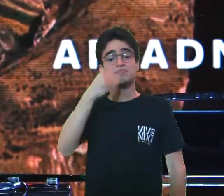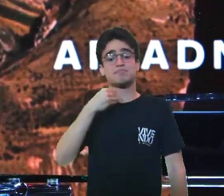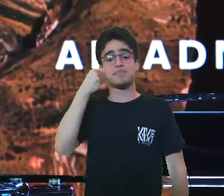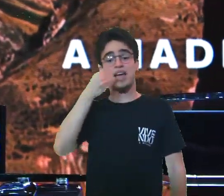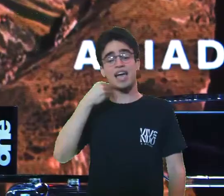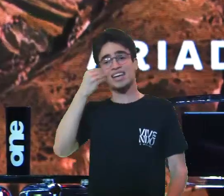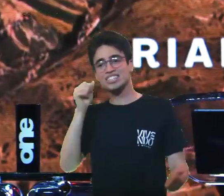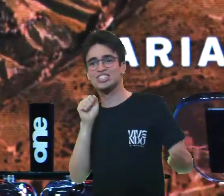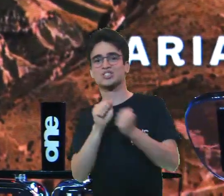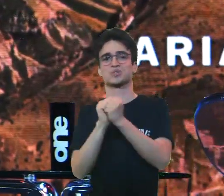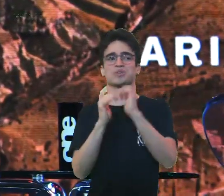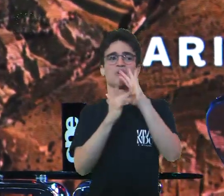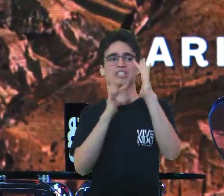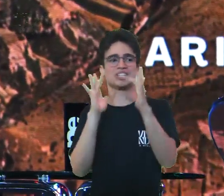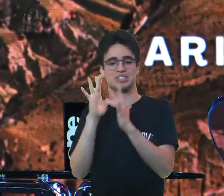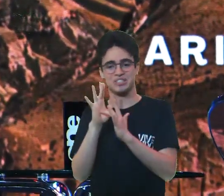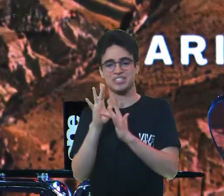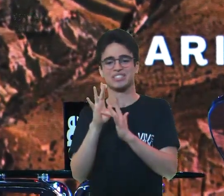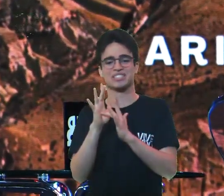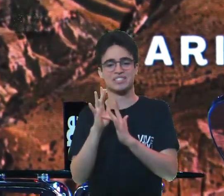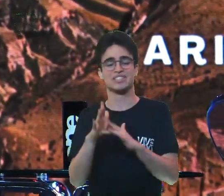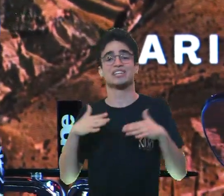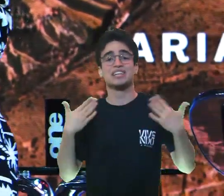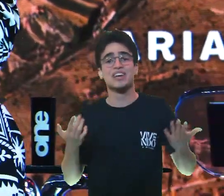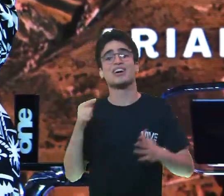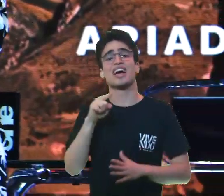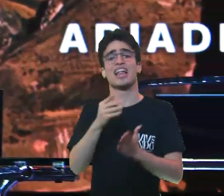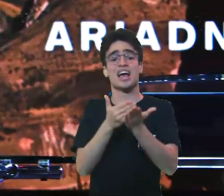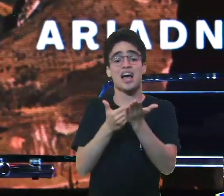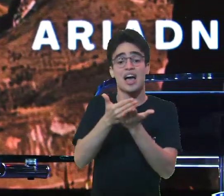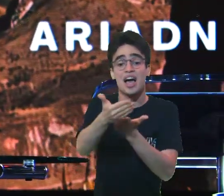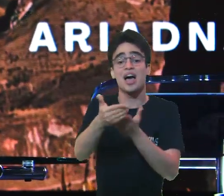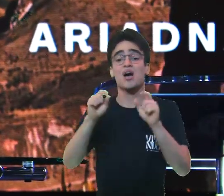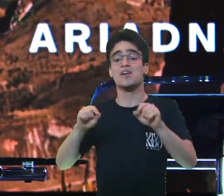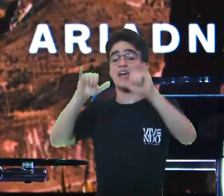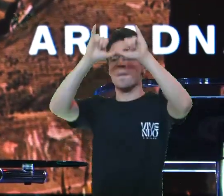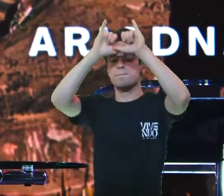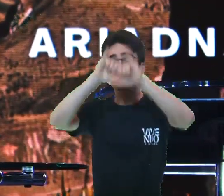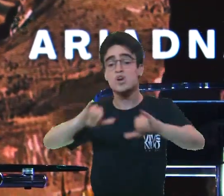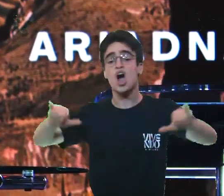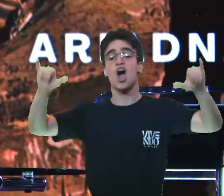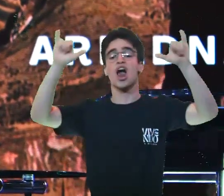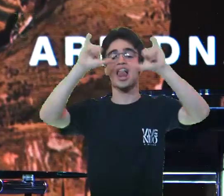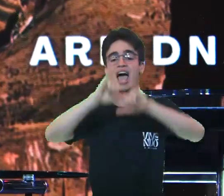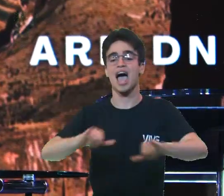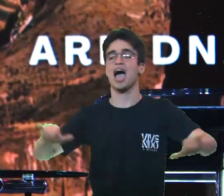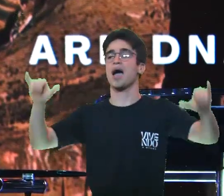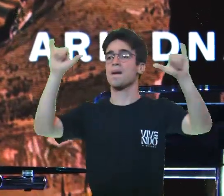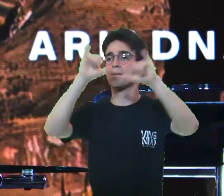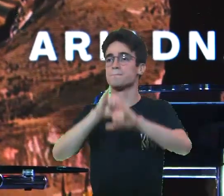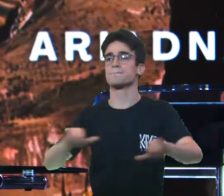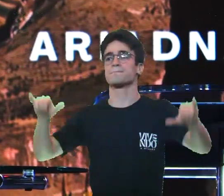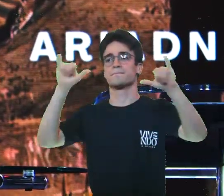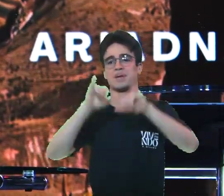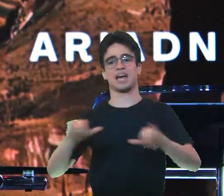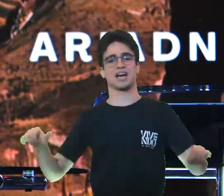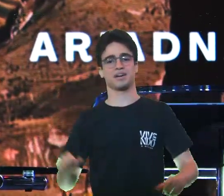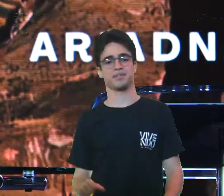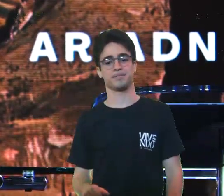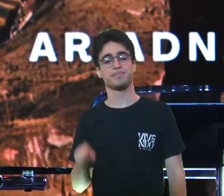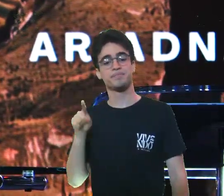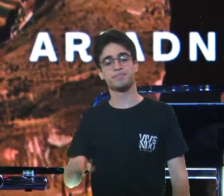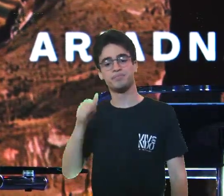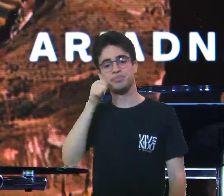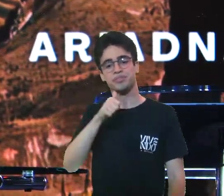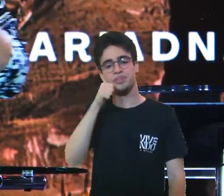o Filho de Deus. E aí ela começa a proclamar o Cristo. Essa mulher